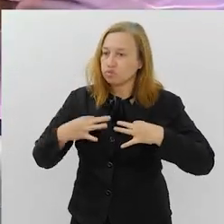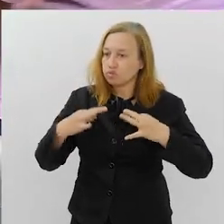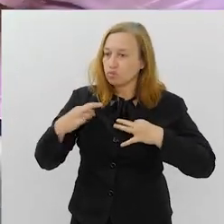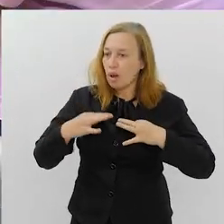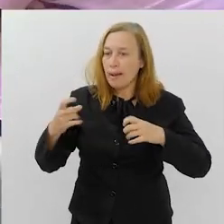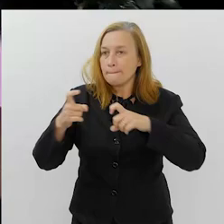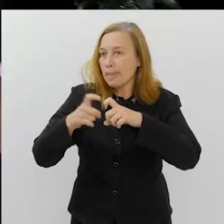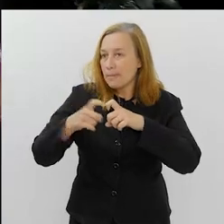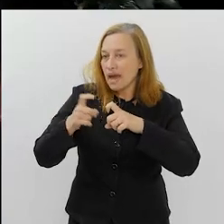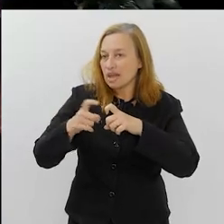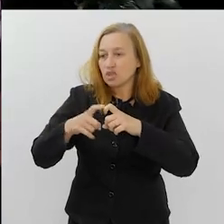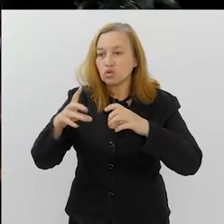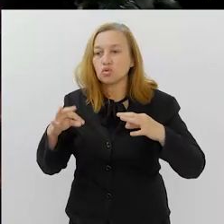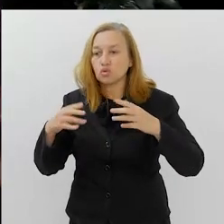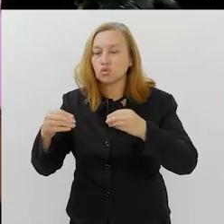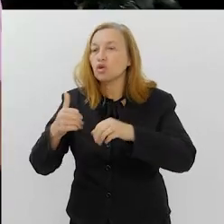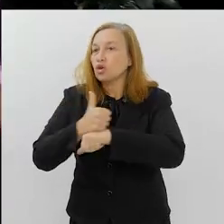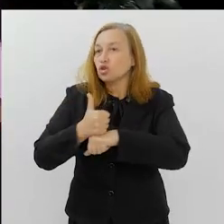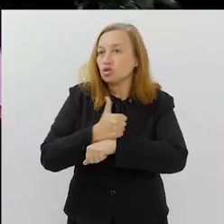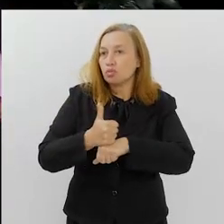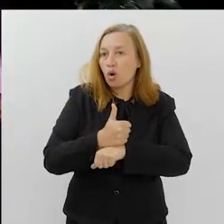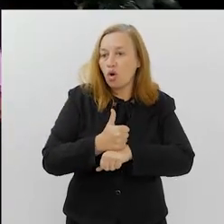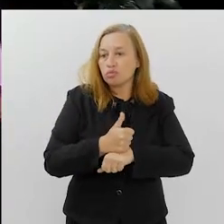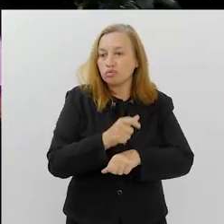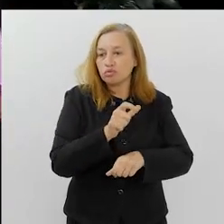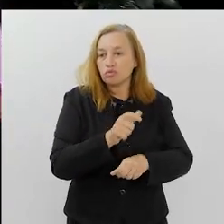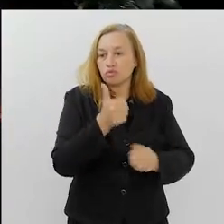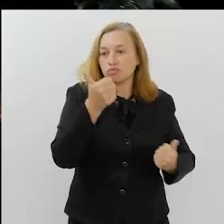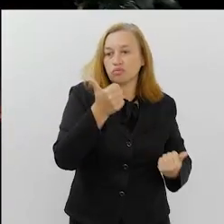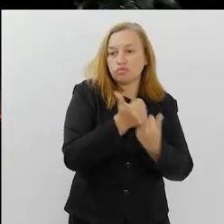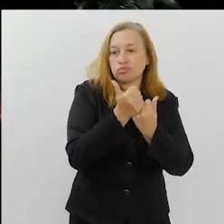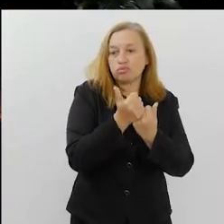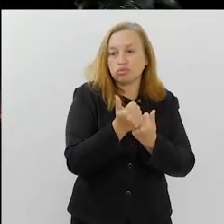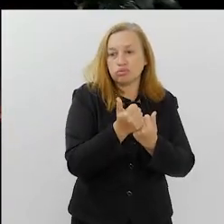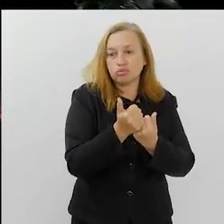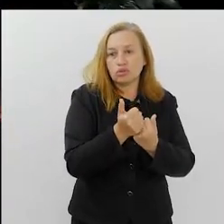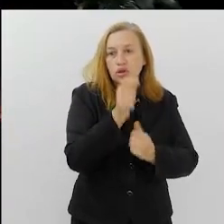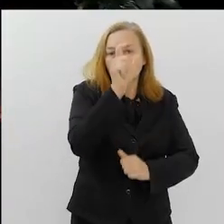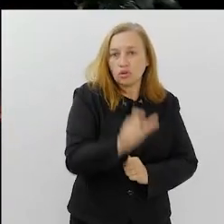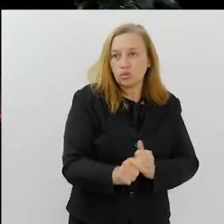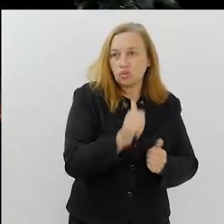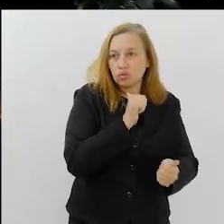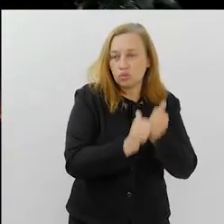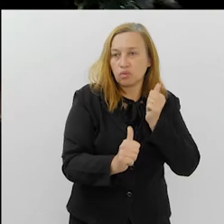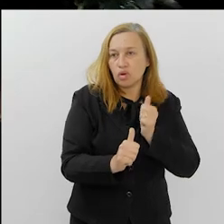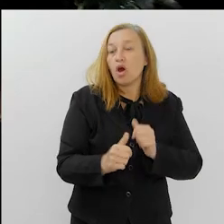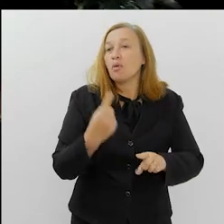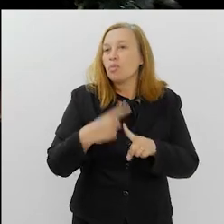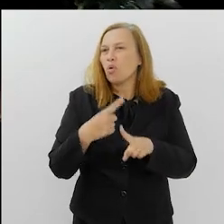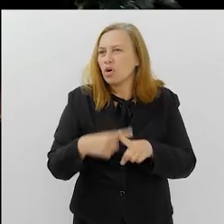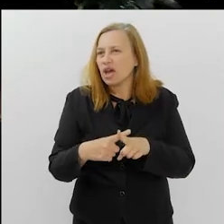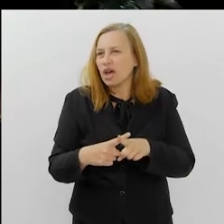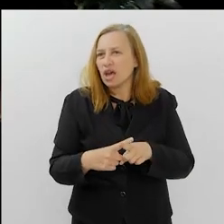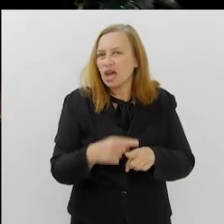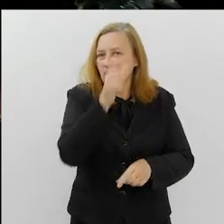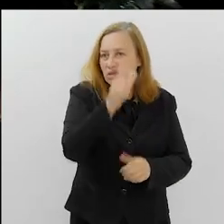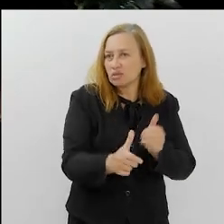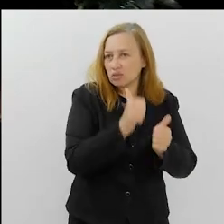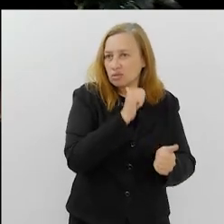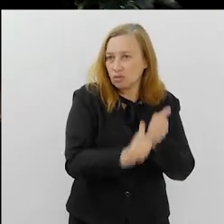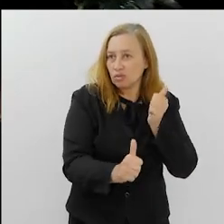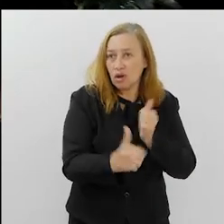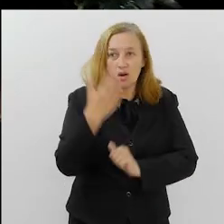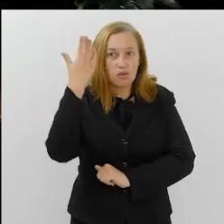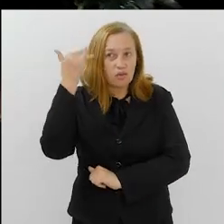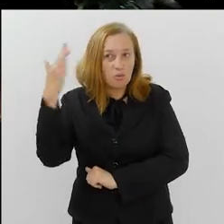roupeiro, todo mundo e os próprios jogadores. Sim, com certeza. Porque esses jogadores que se sobressaíram tanto no Maricá